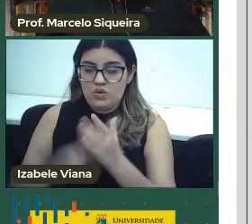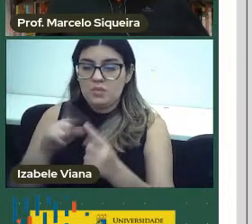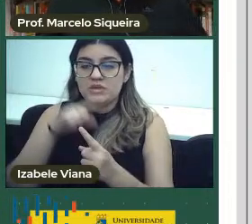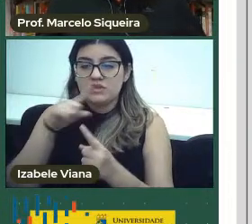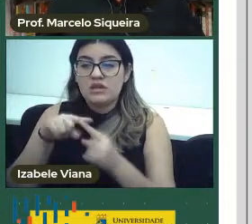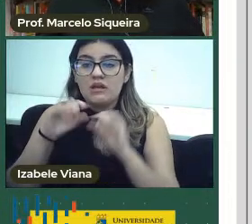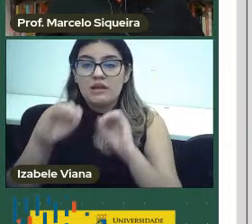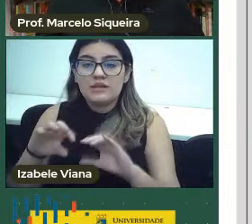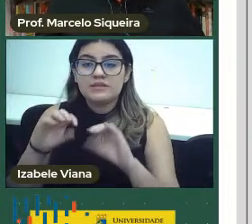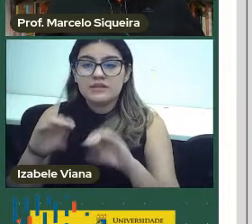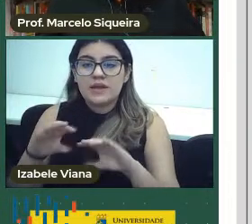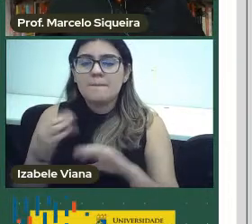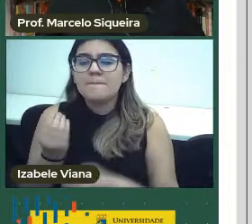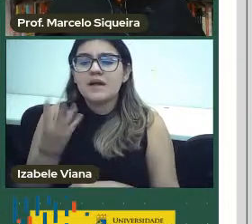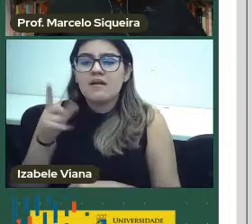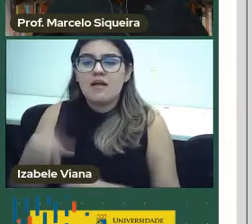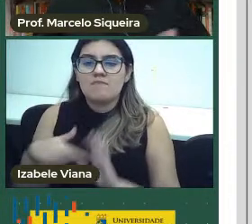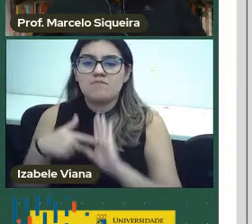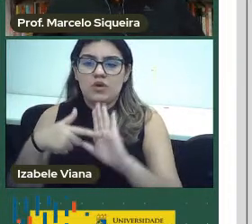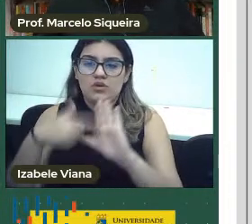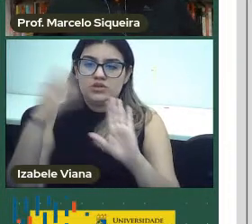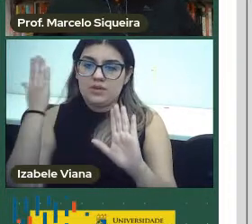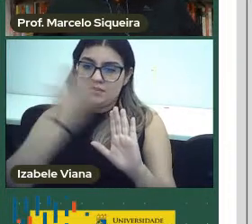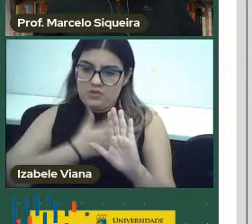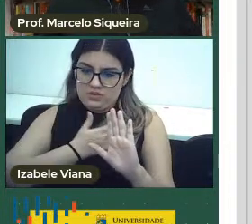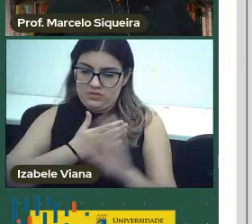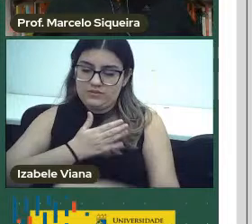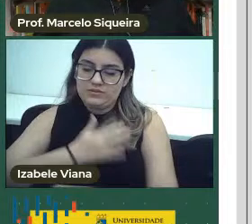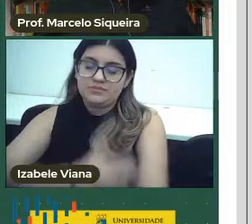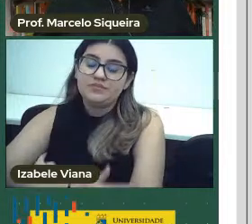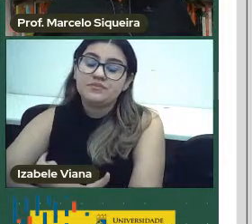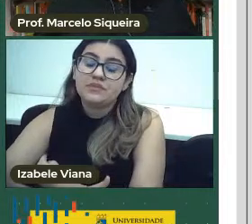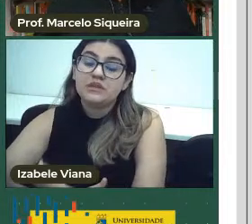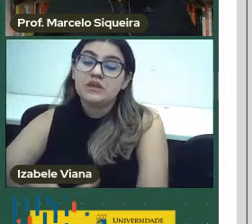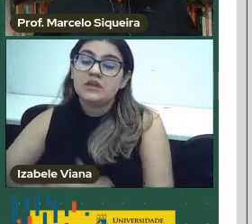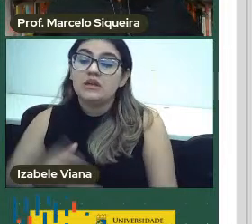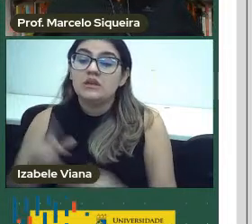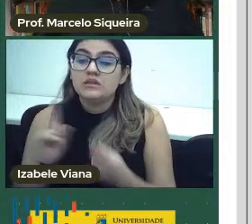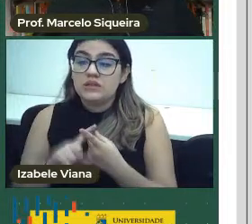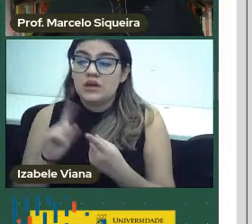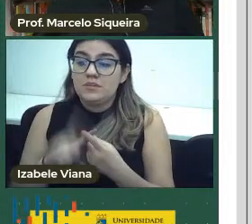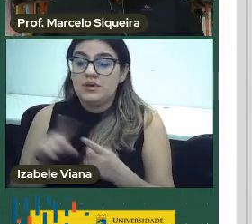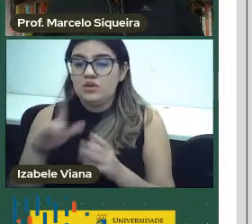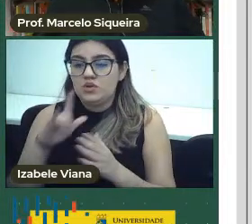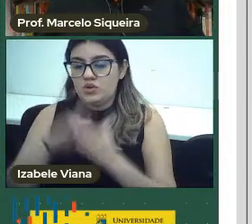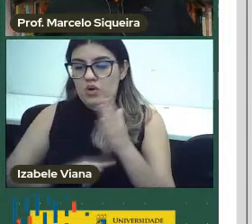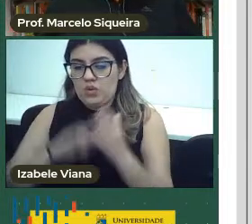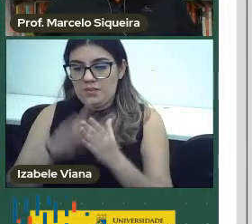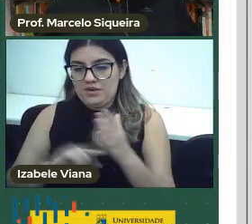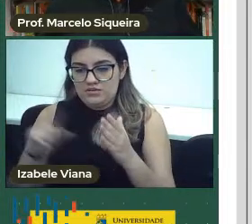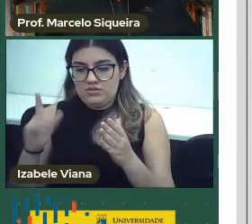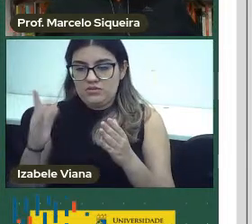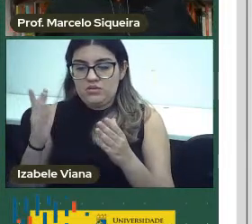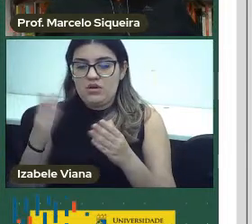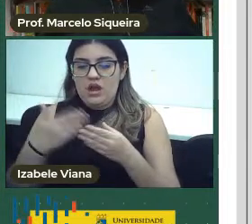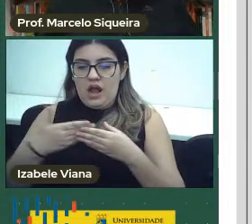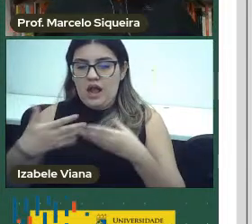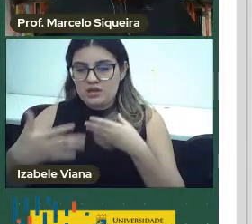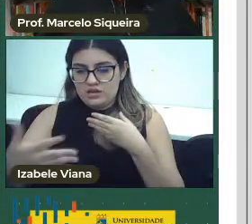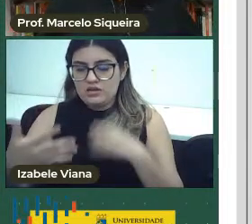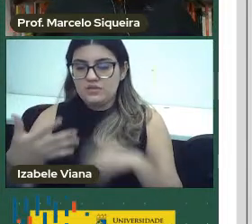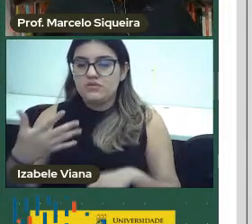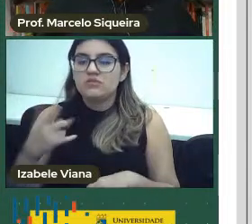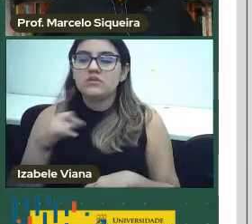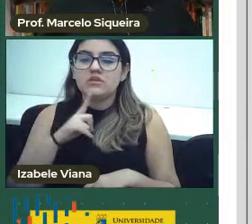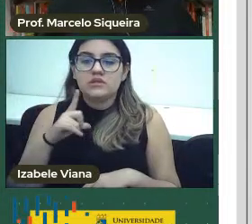para provar alguma coisa. Da mesma forma que o documento arquivístico, ele tem uma dimensão política. Ele